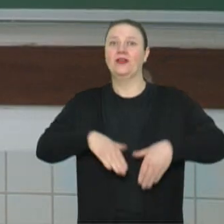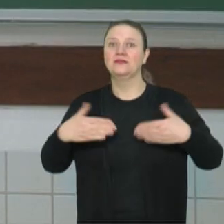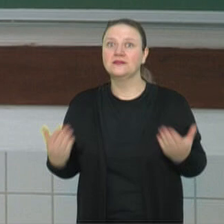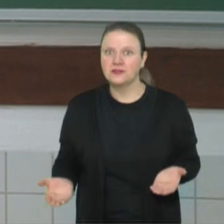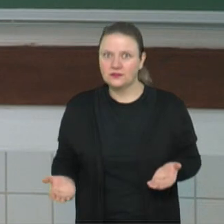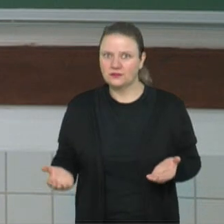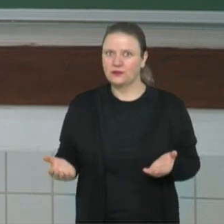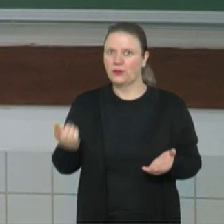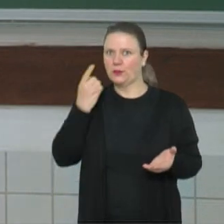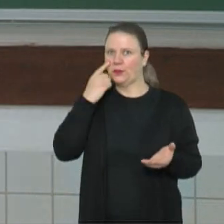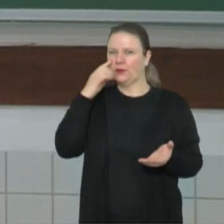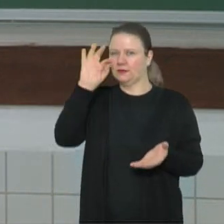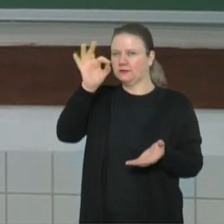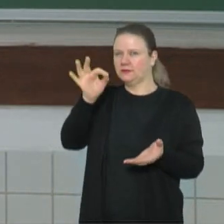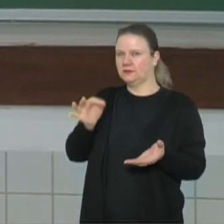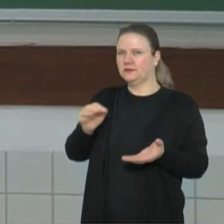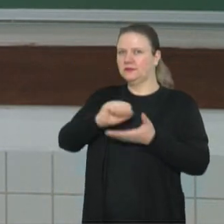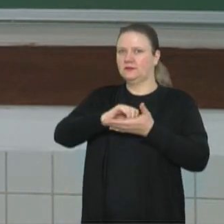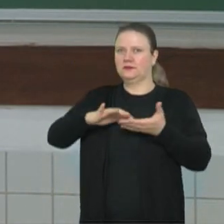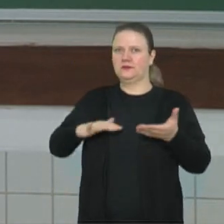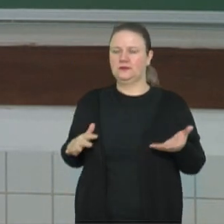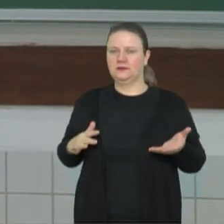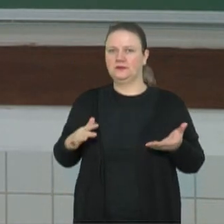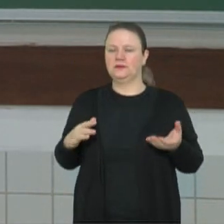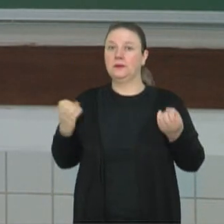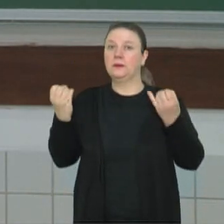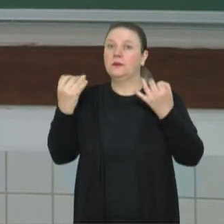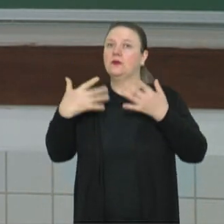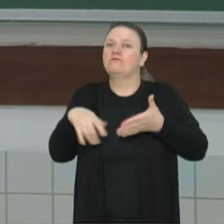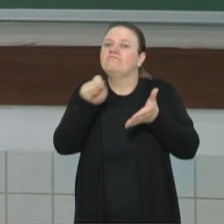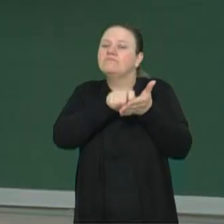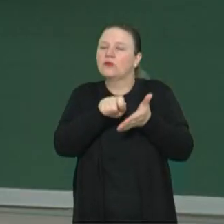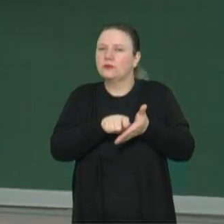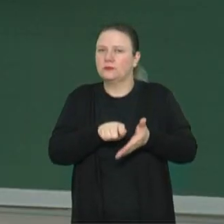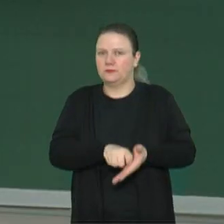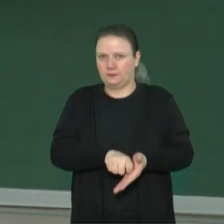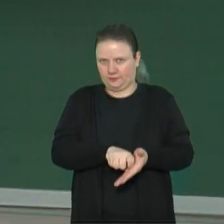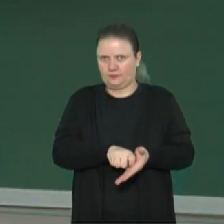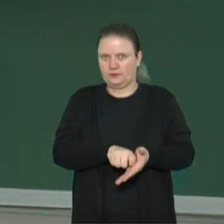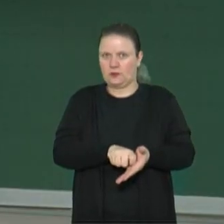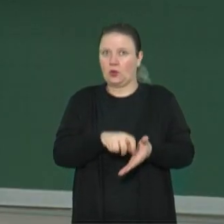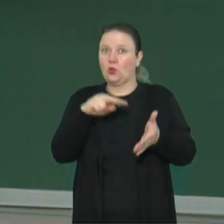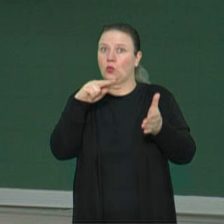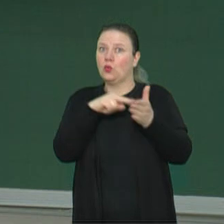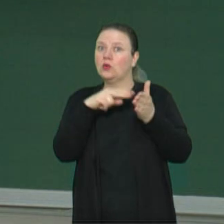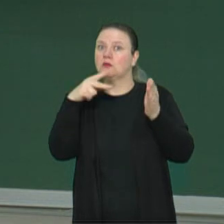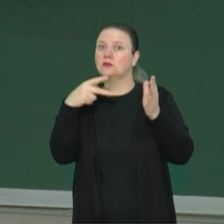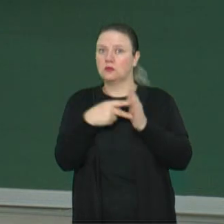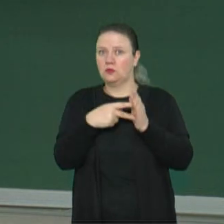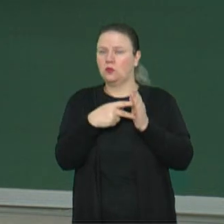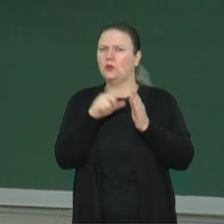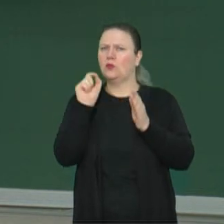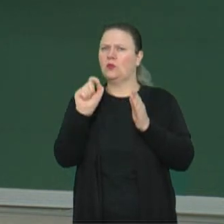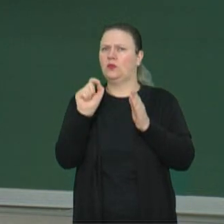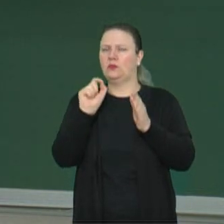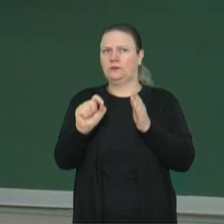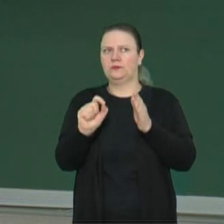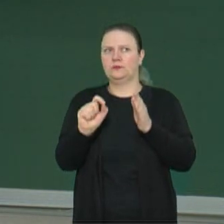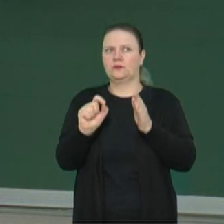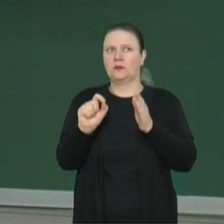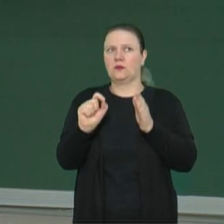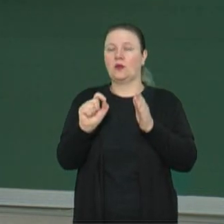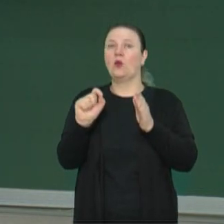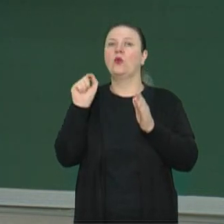Voltando então, pessoal, com a correção da atividade descritiva que tinha ficado aqui para vocês, que era para definir escalada. Então temos a definição de